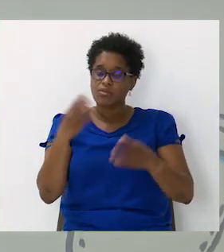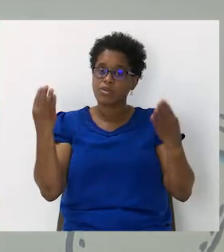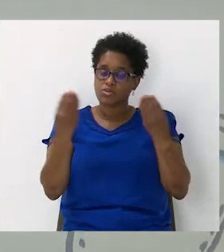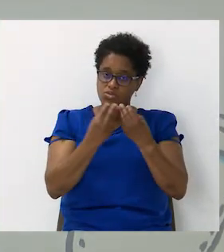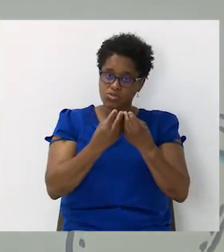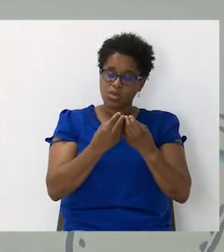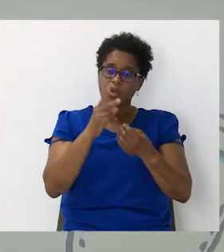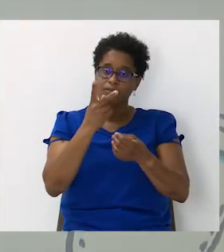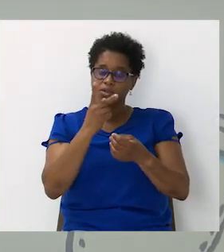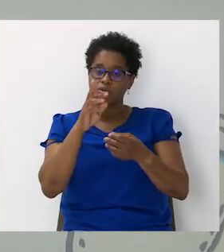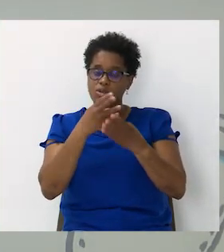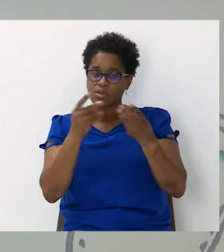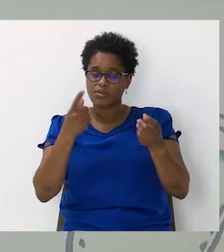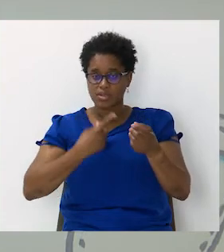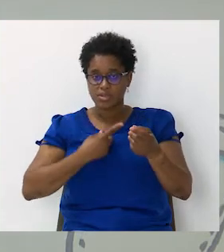vetor resultante vai ser